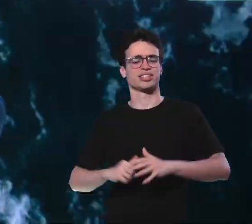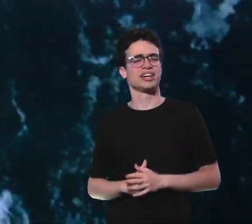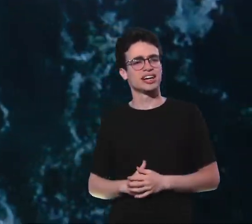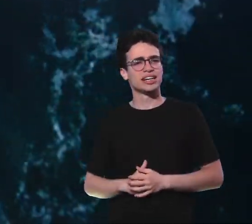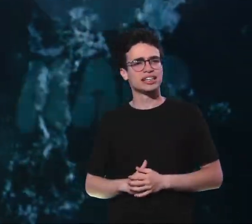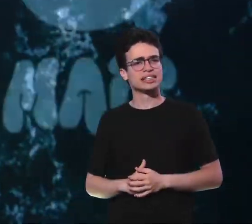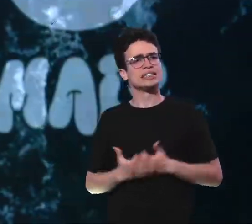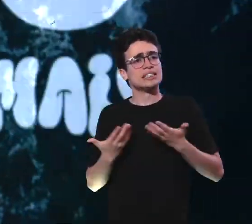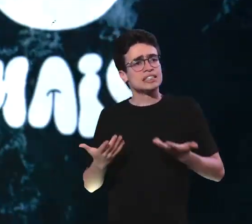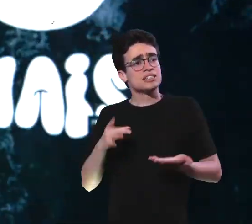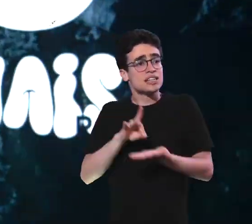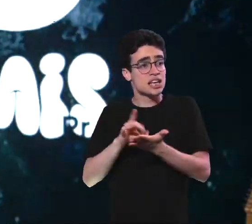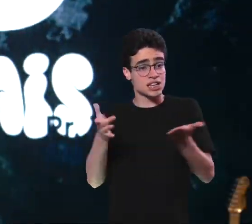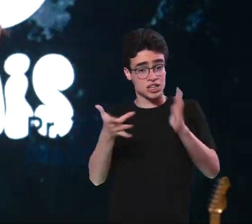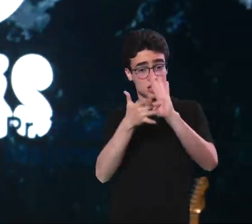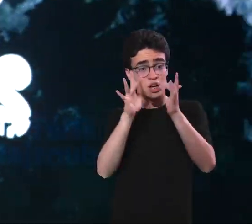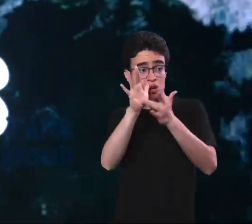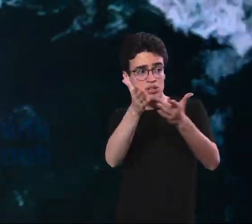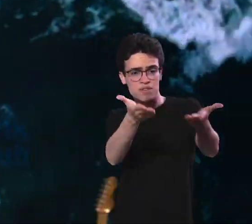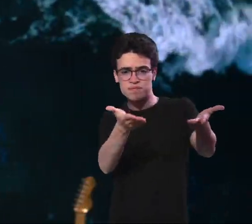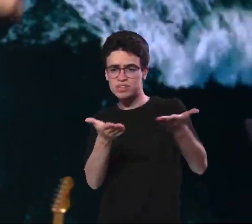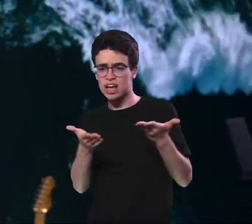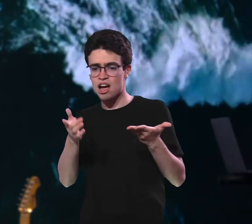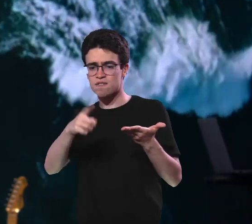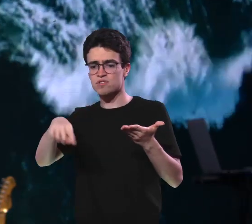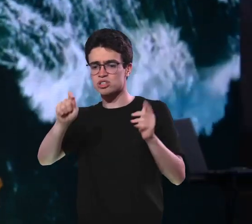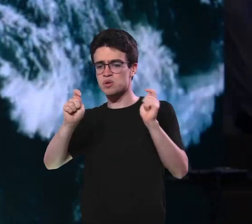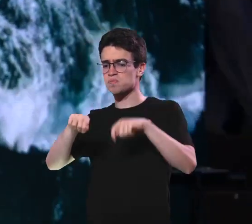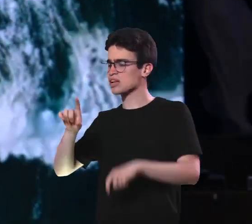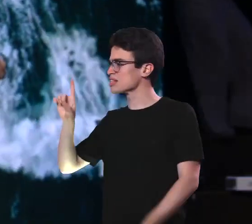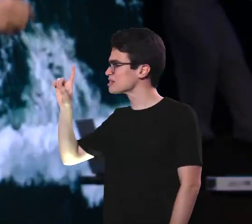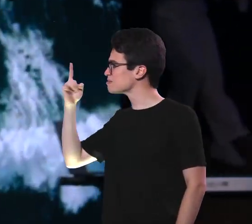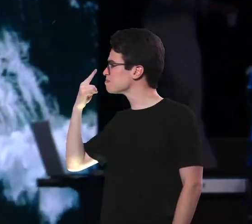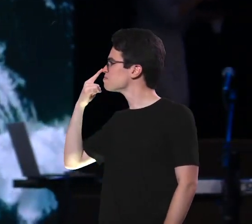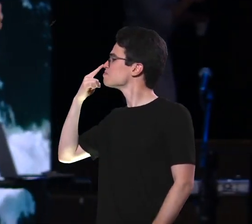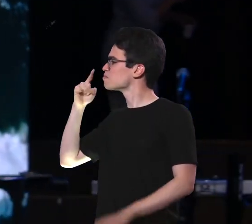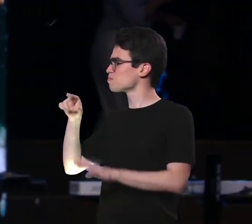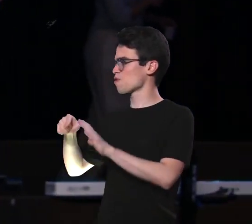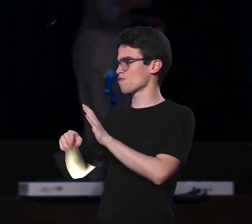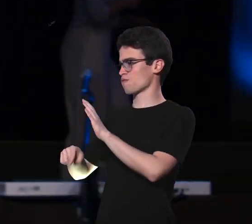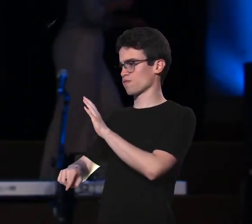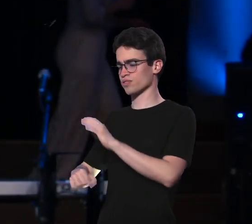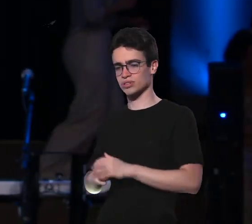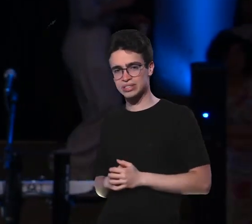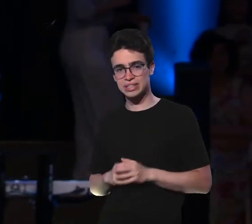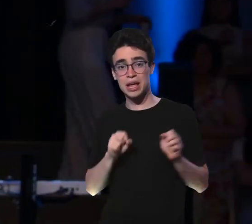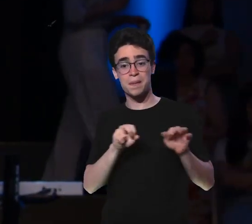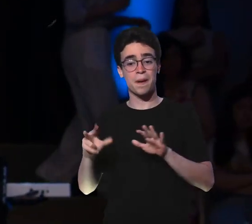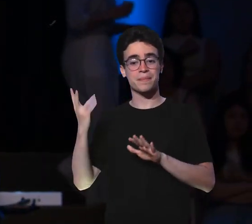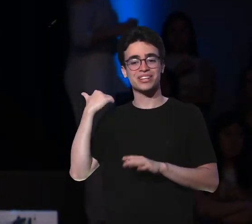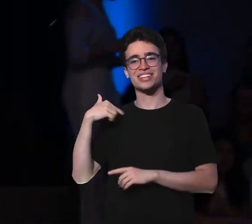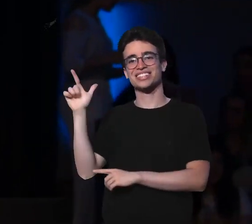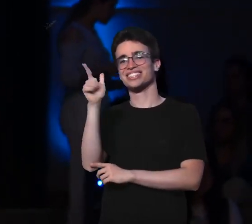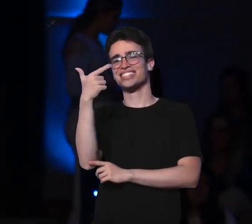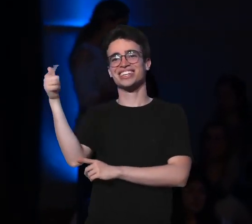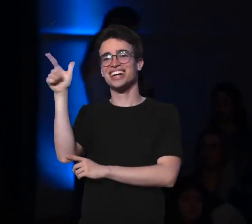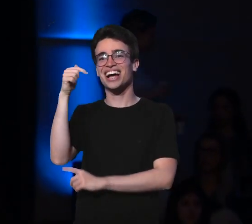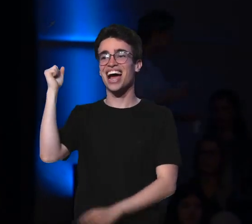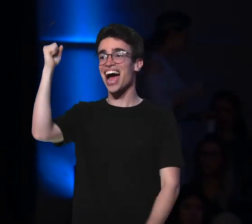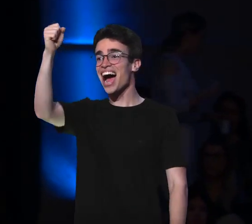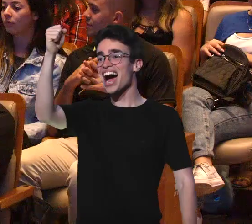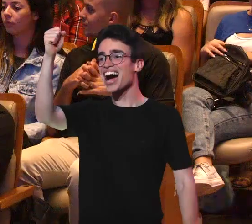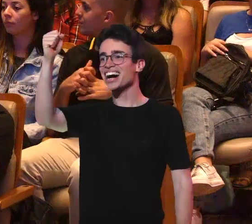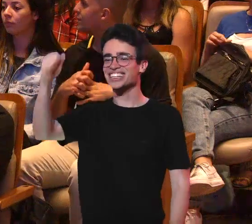Hoje Jesus ele quer te convidar a ir mais profundo. Na semana passada eu fui no Legendários. Quem é do Legendário? Deixa eu